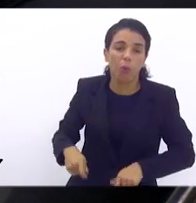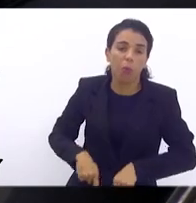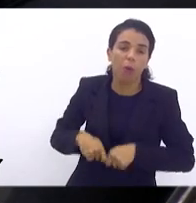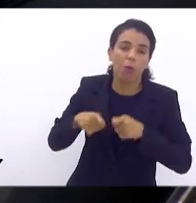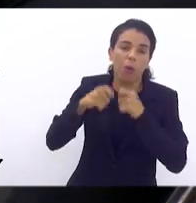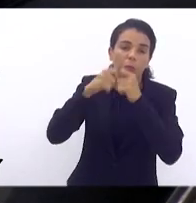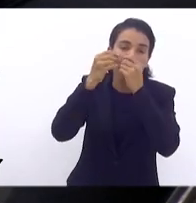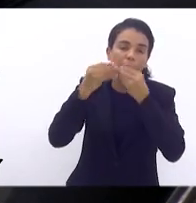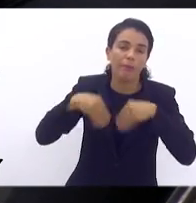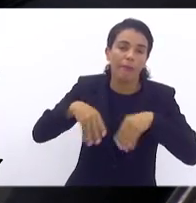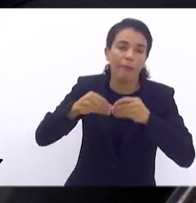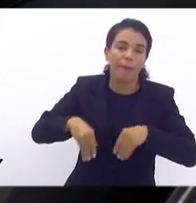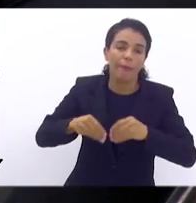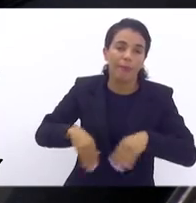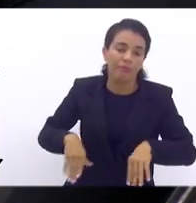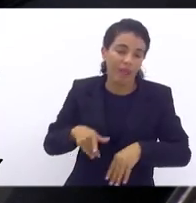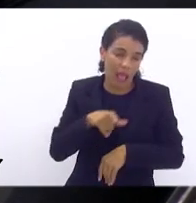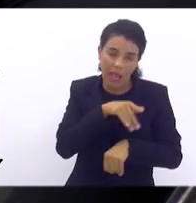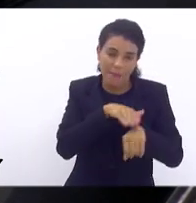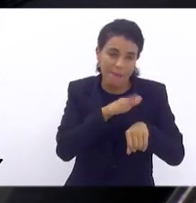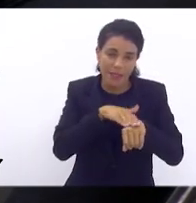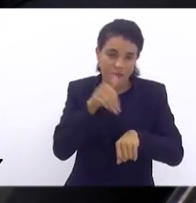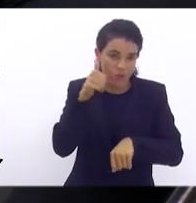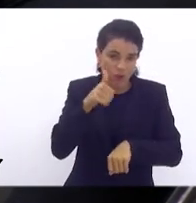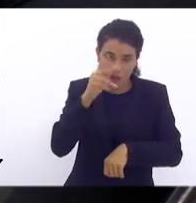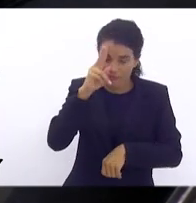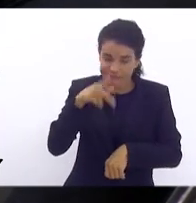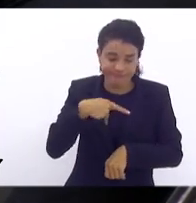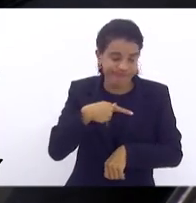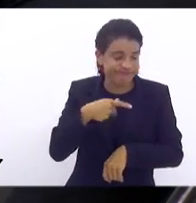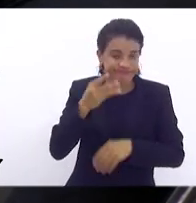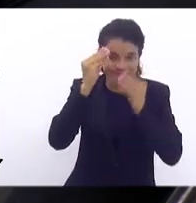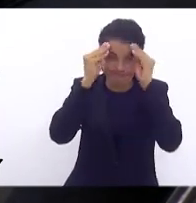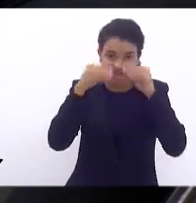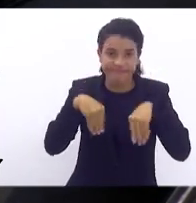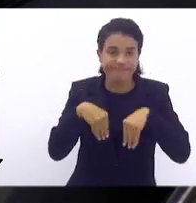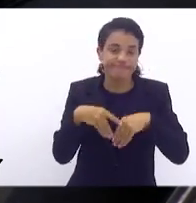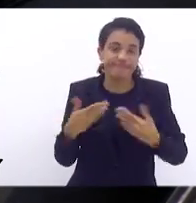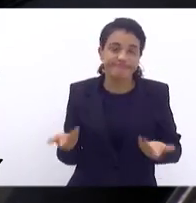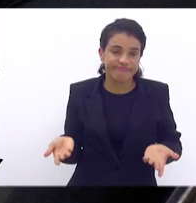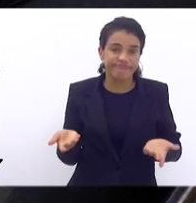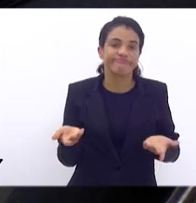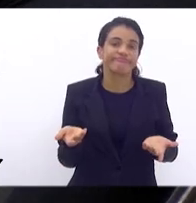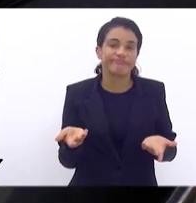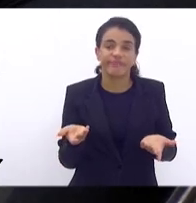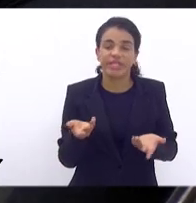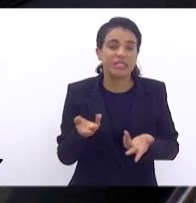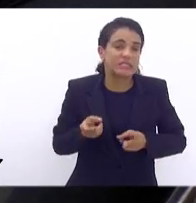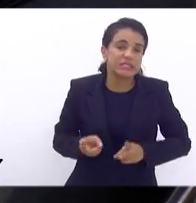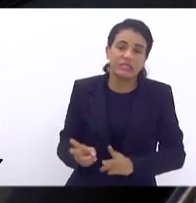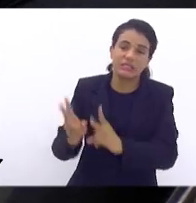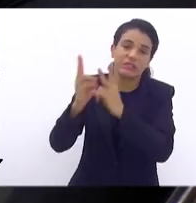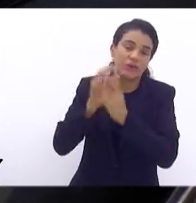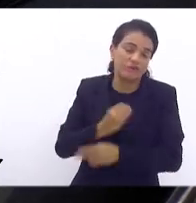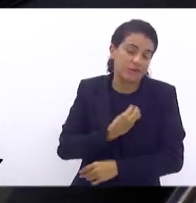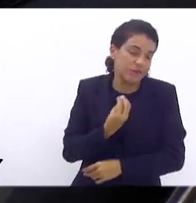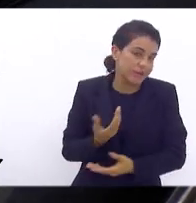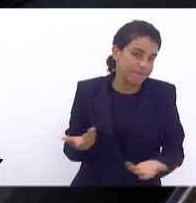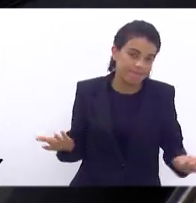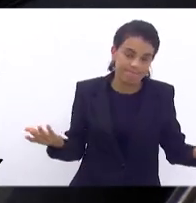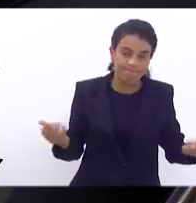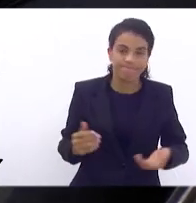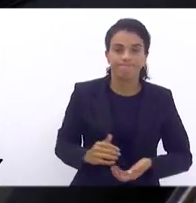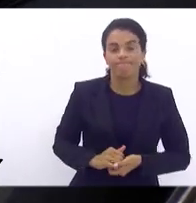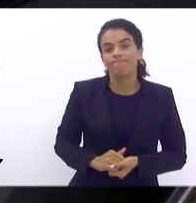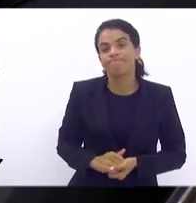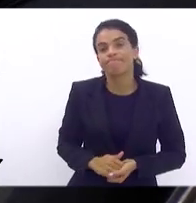ela Por meios próprios foi ressignificou aquela situação vivenciada e seguiu a vida de antes né